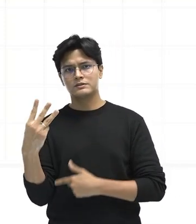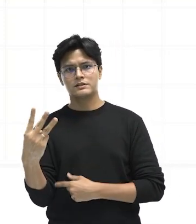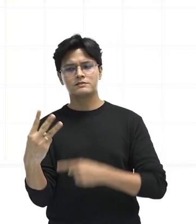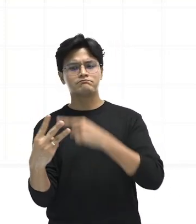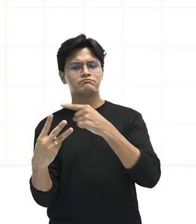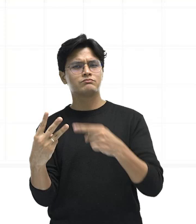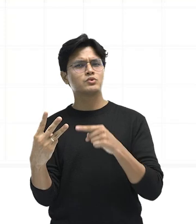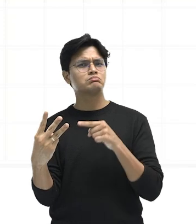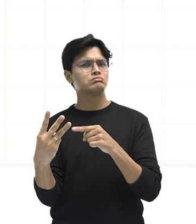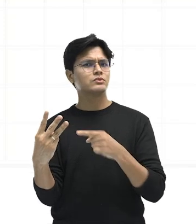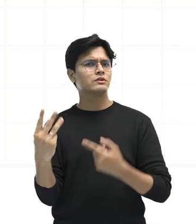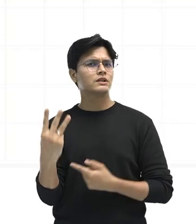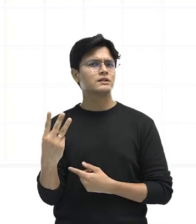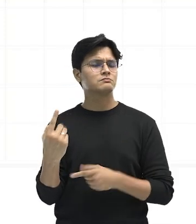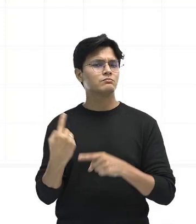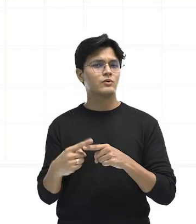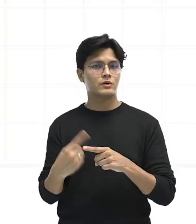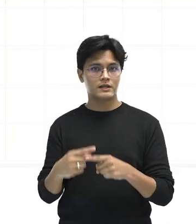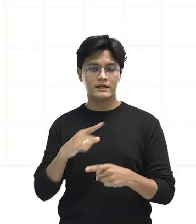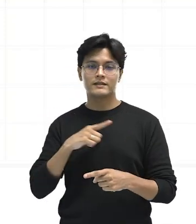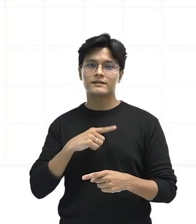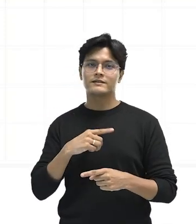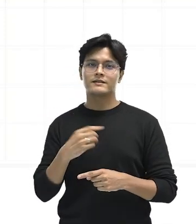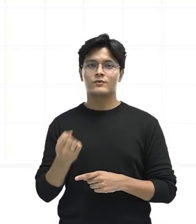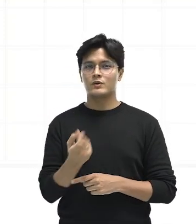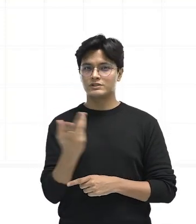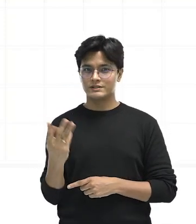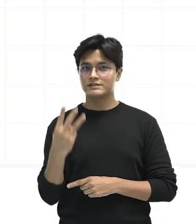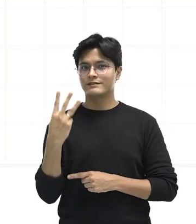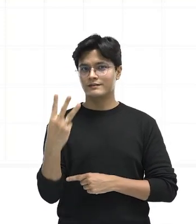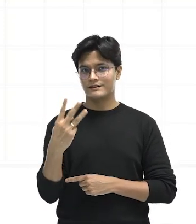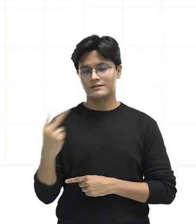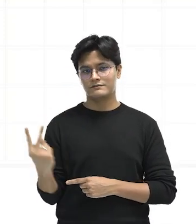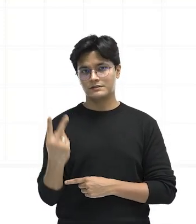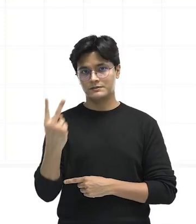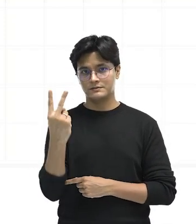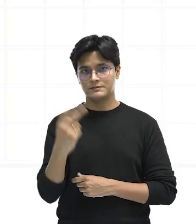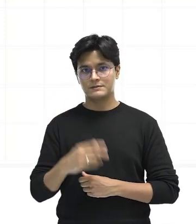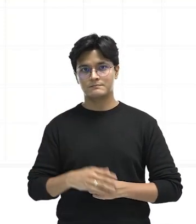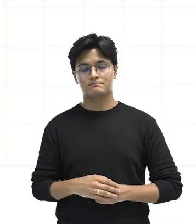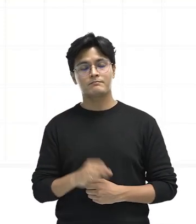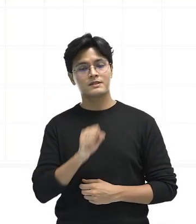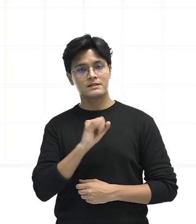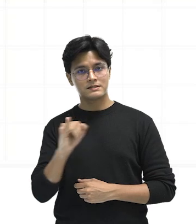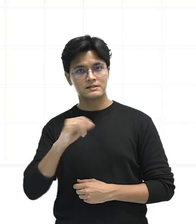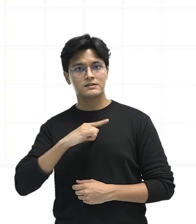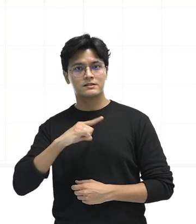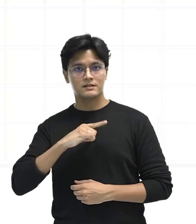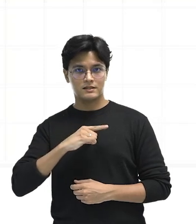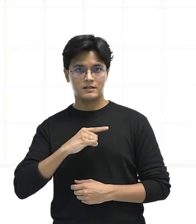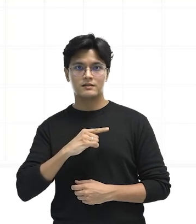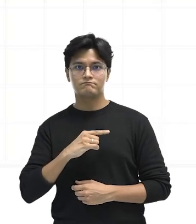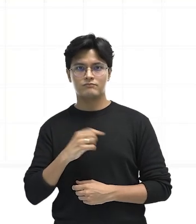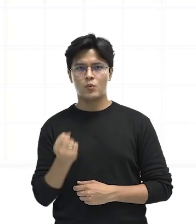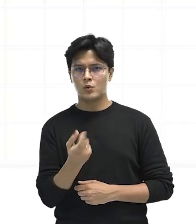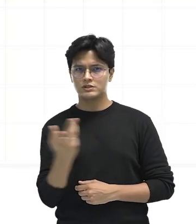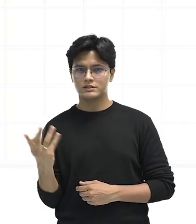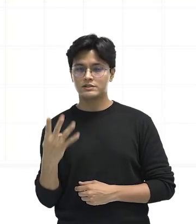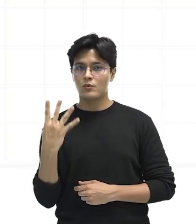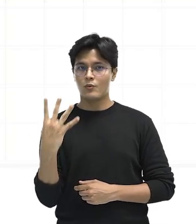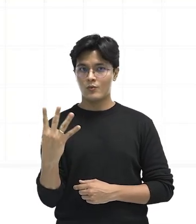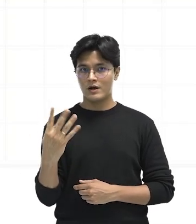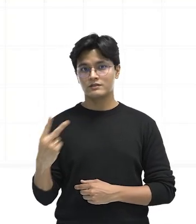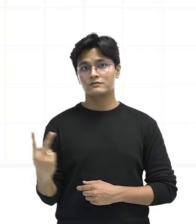por 3, professor? Porque nós temos 3 valores. Se nós tivéssemos 4 valores, nós